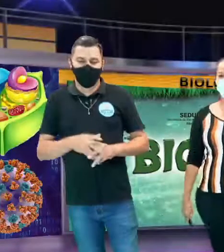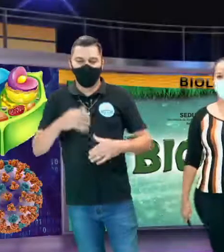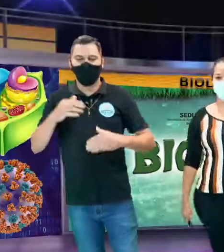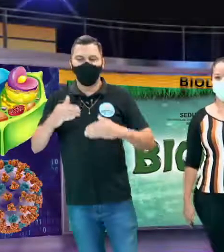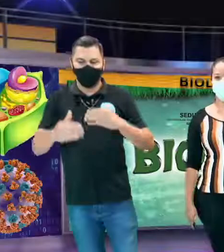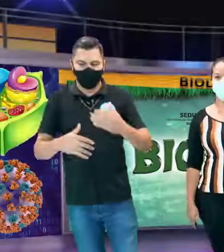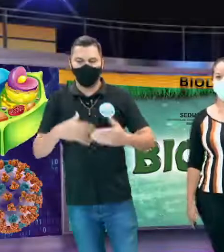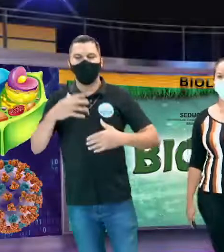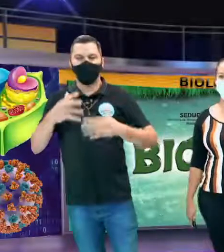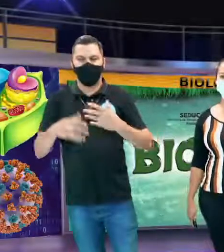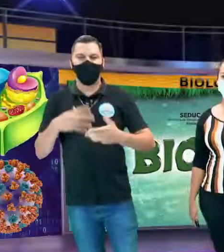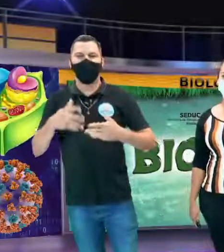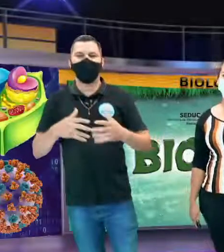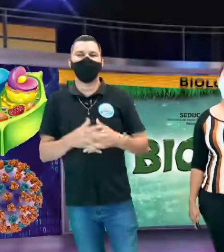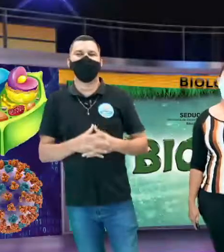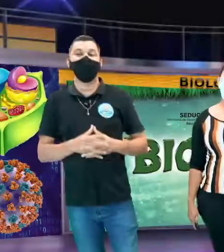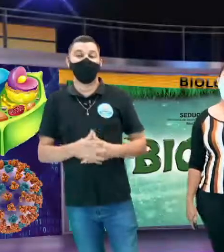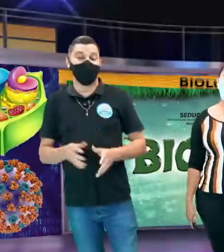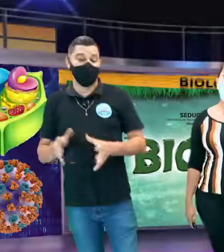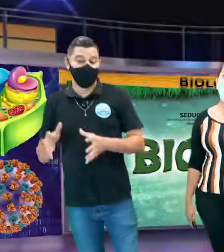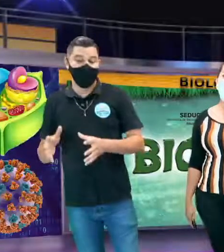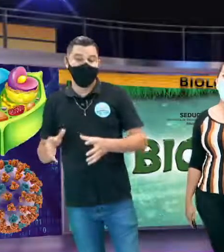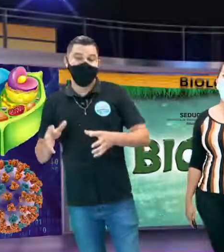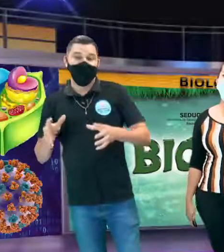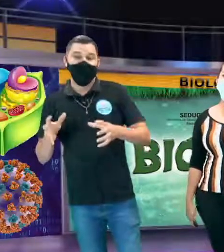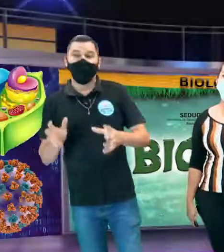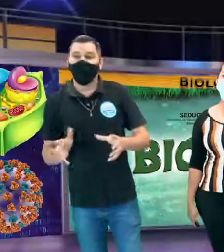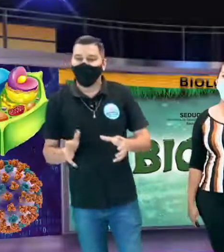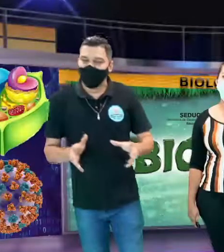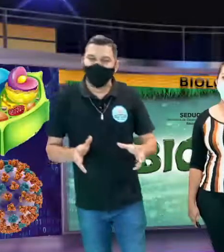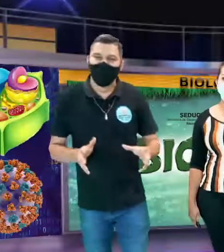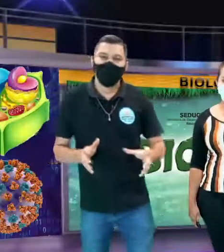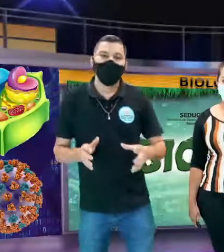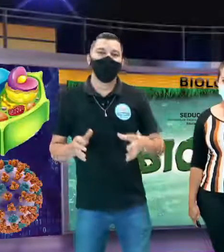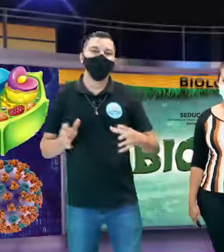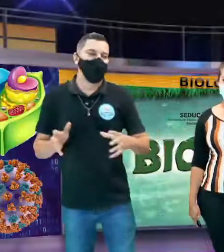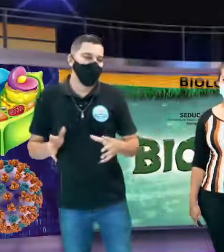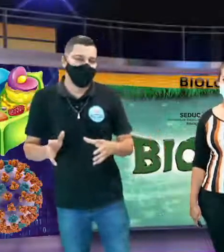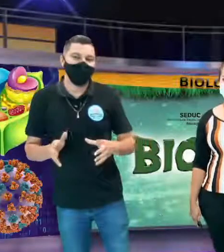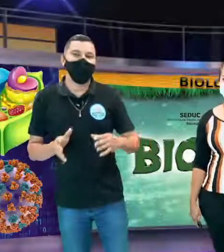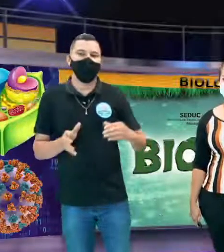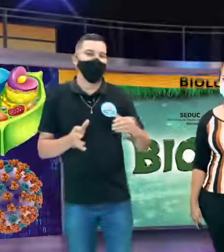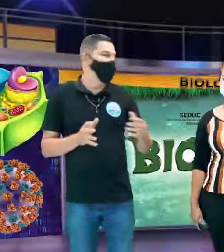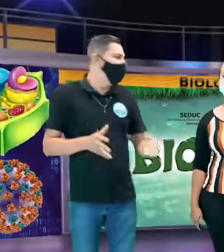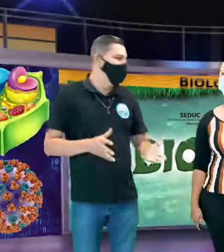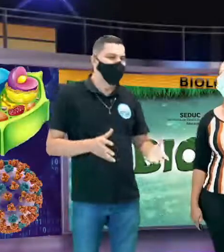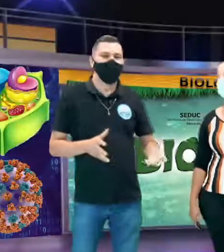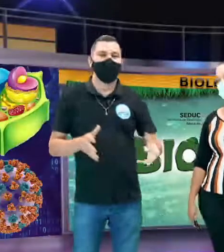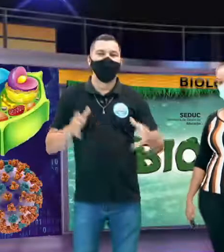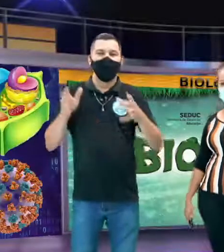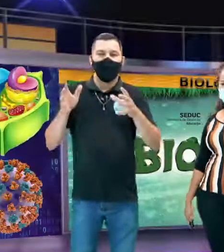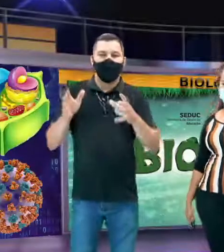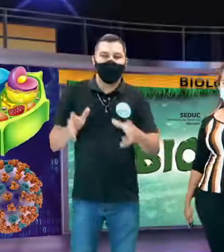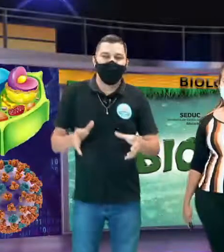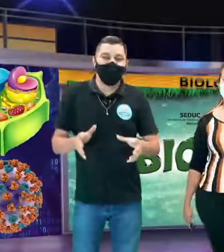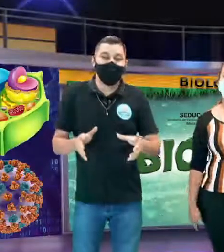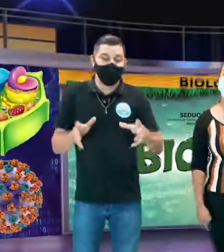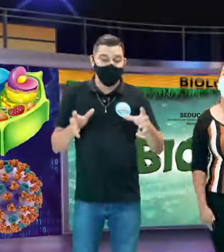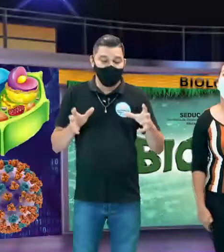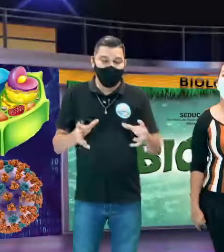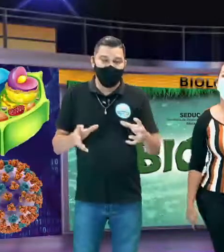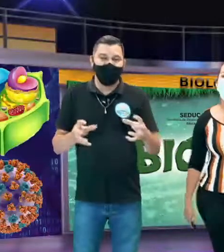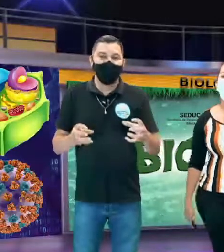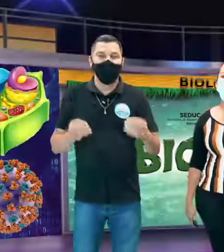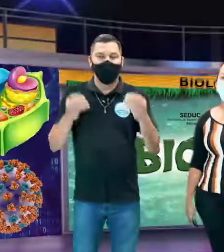bom? No terceiro a gente vai estar fazendo um trabalho bem intenso com vocês, mas prestem atenção em tudo a partir de agora, não é isso, professora? Com certeza. Para que